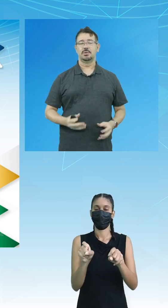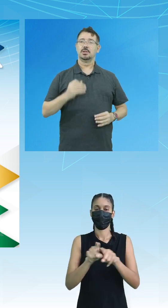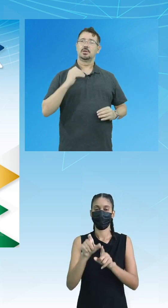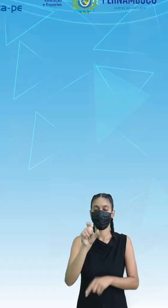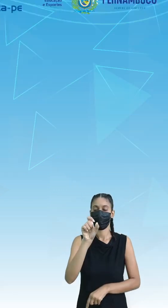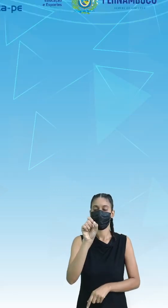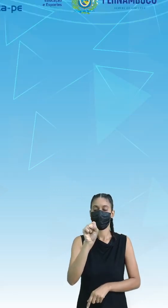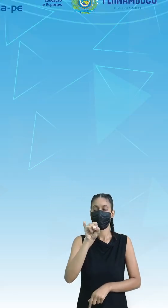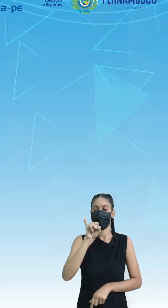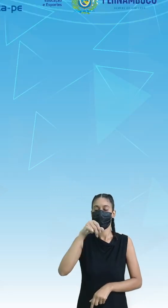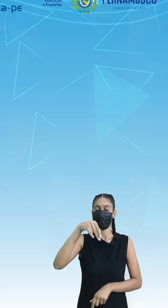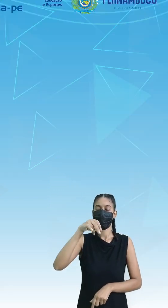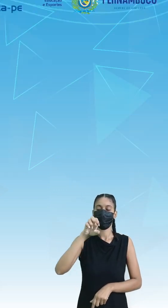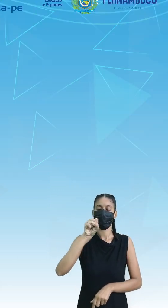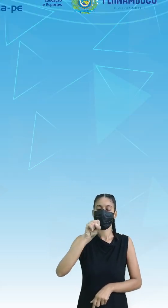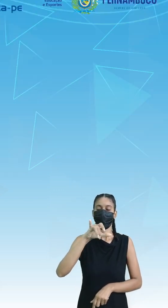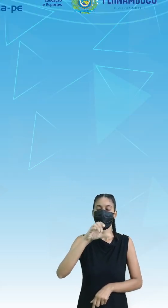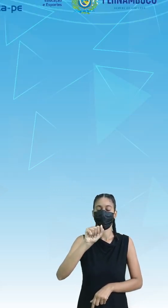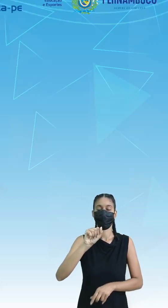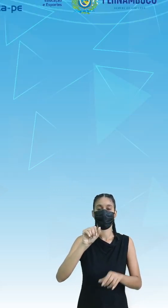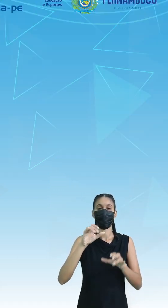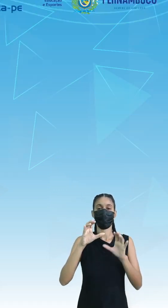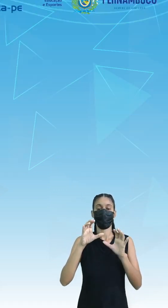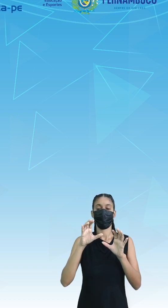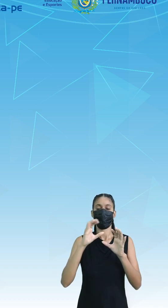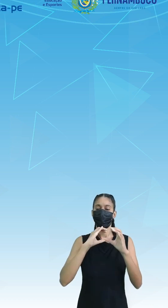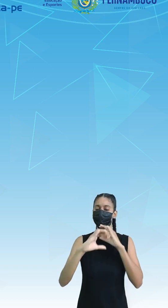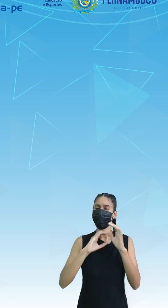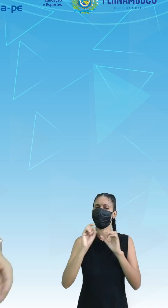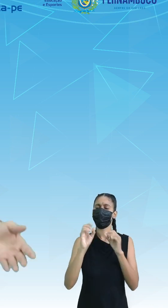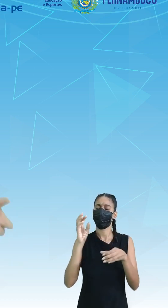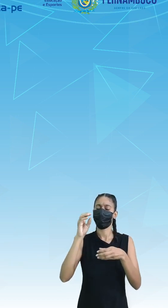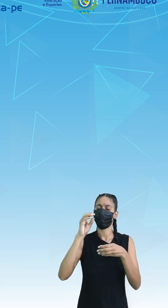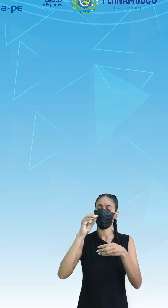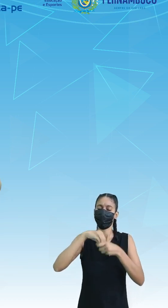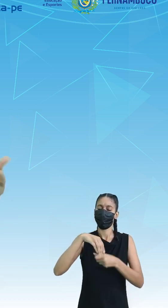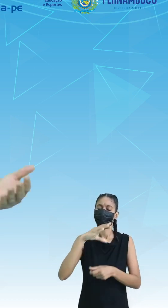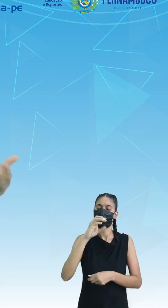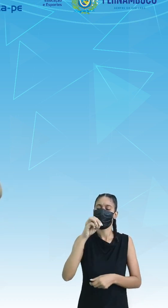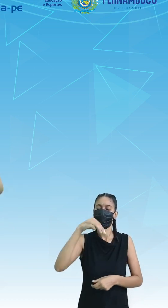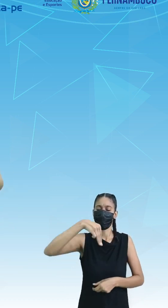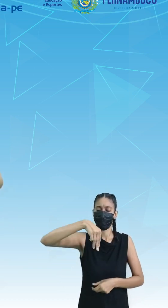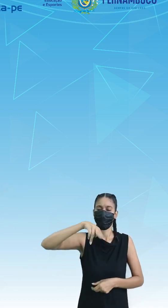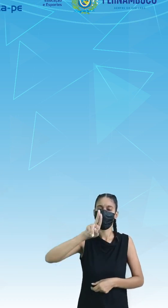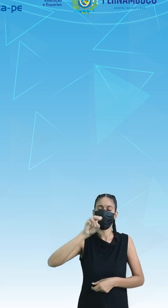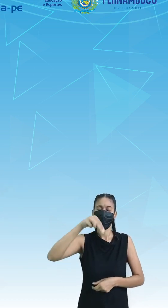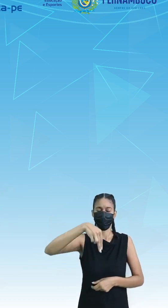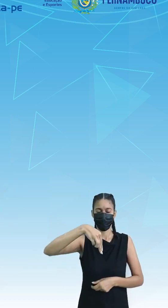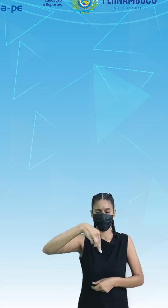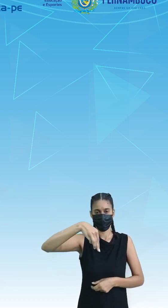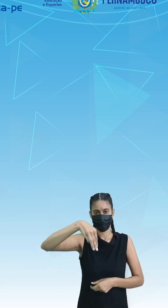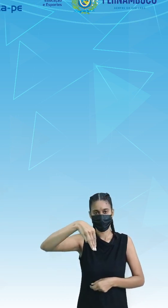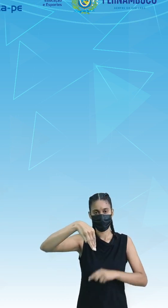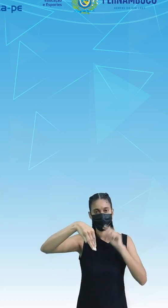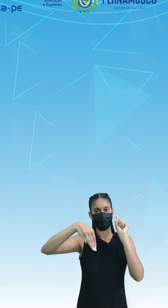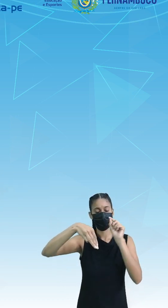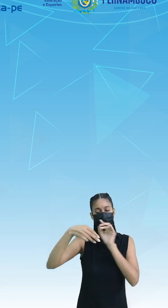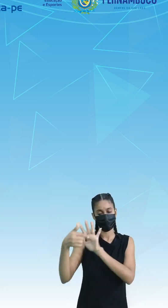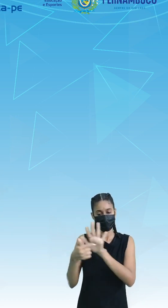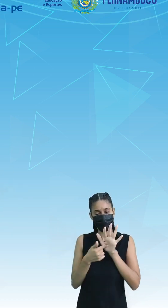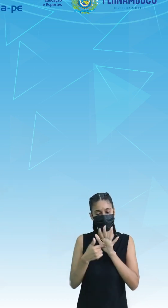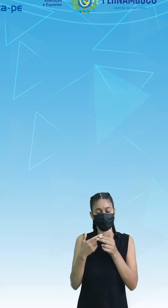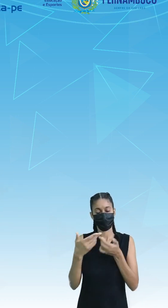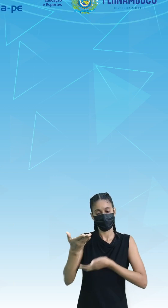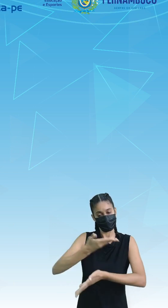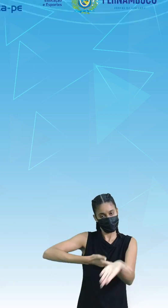comunicação, colocar em comum. O que é colocar em comum? É a comunicação que já justamente é uma relação de via de